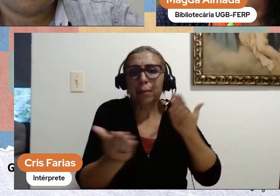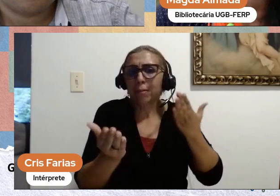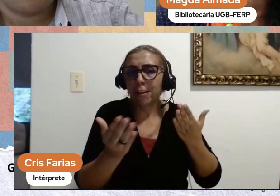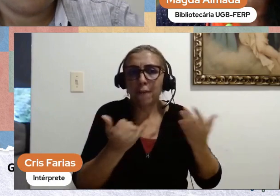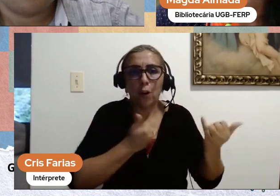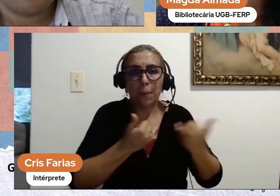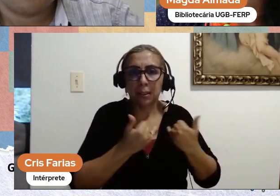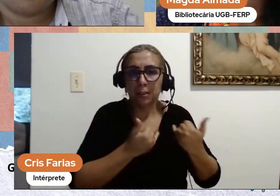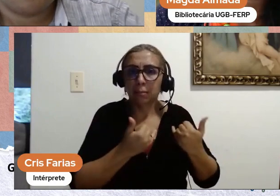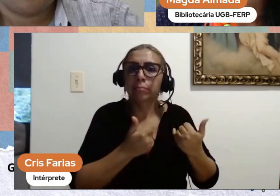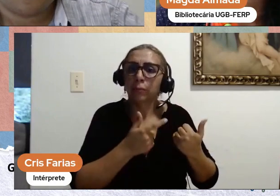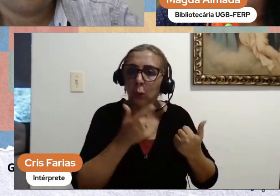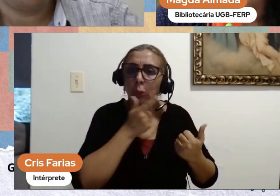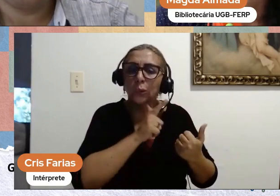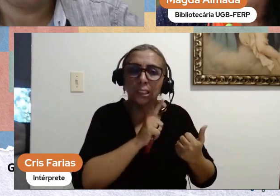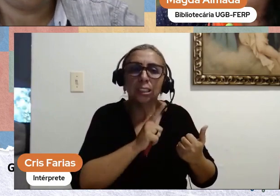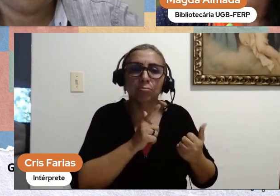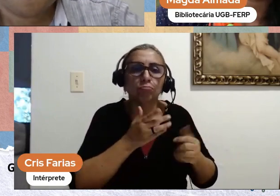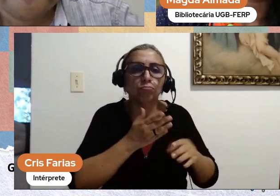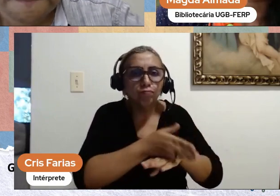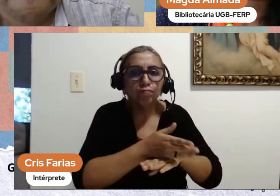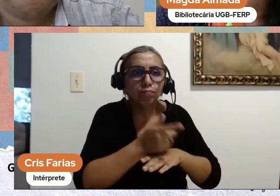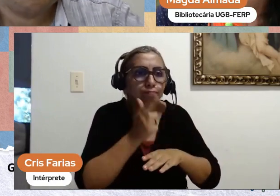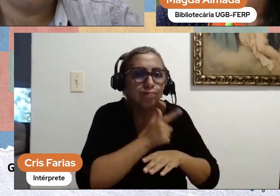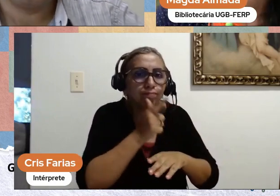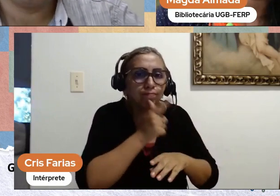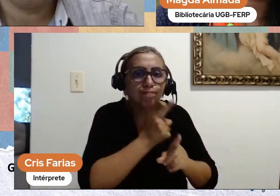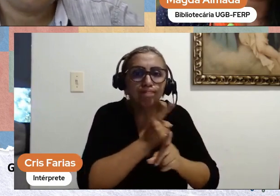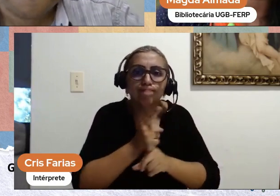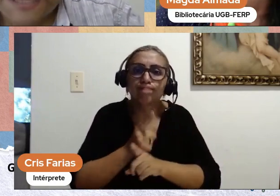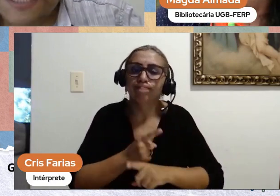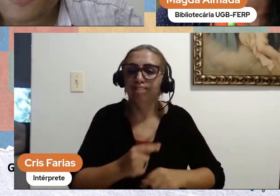não foi perdido, eles conseguiram ter acesso a tudo.